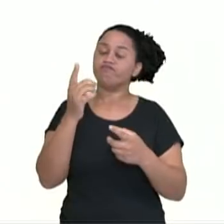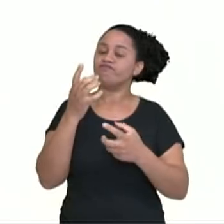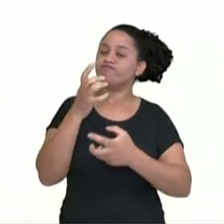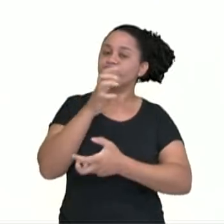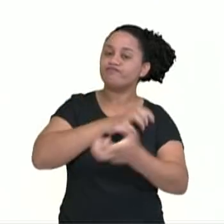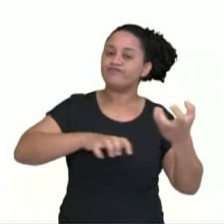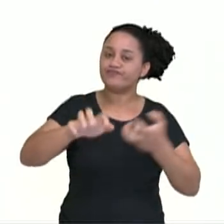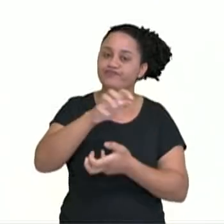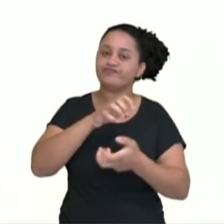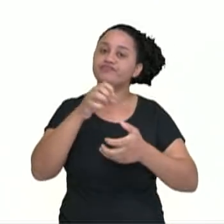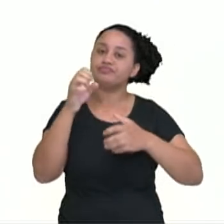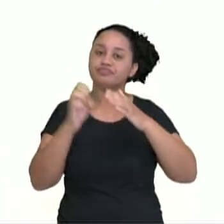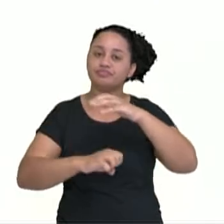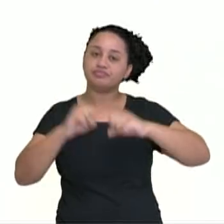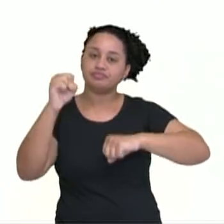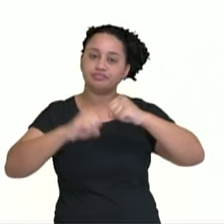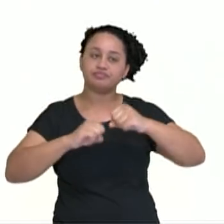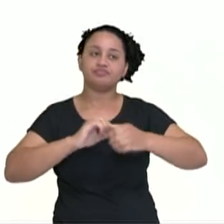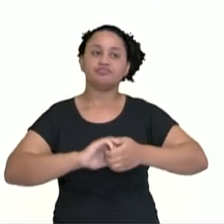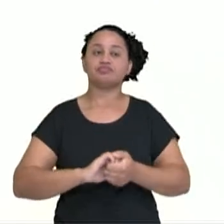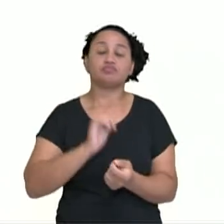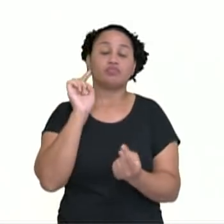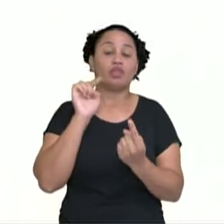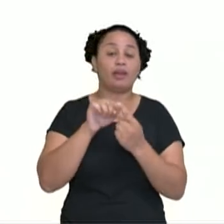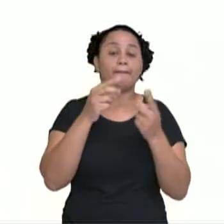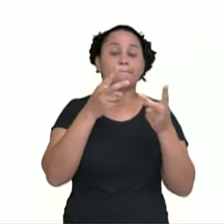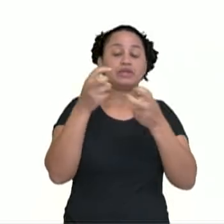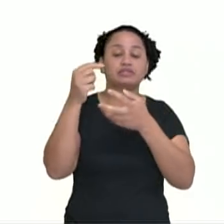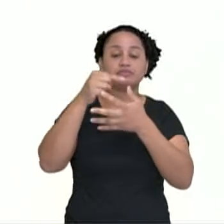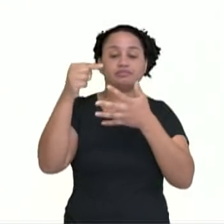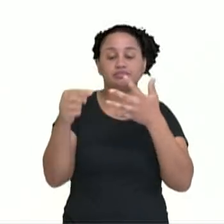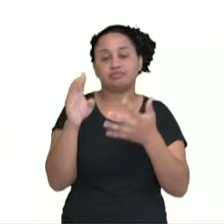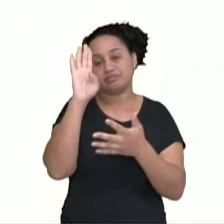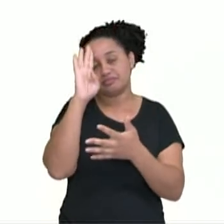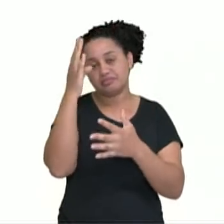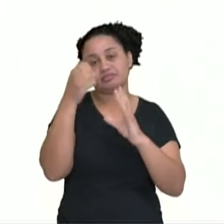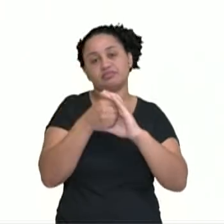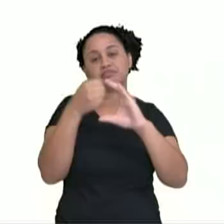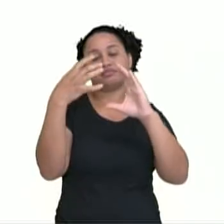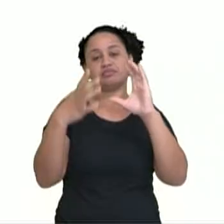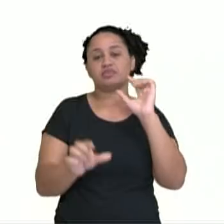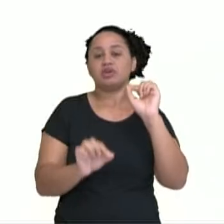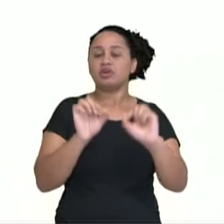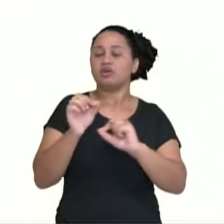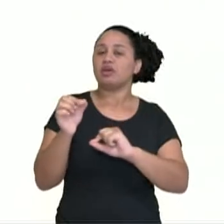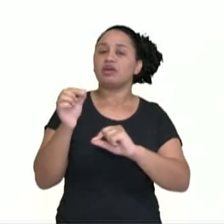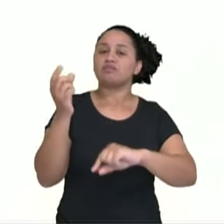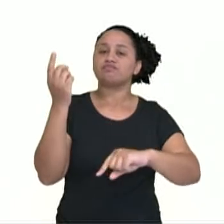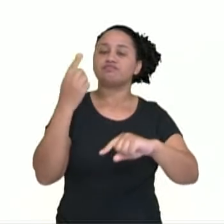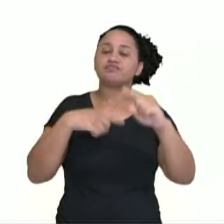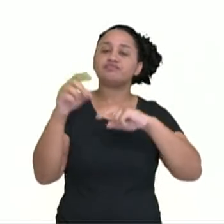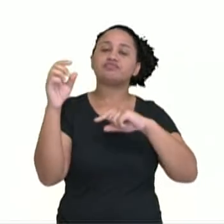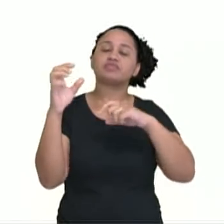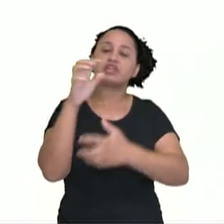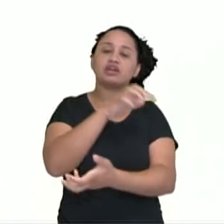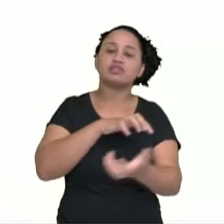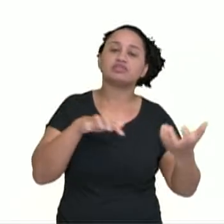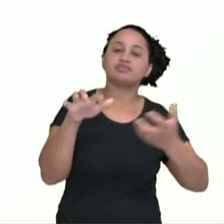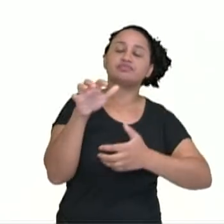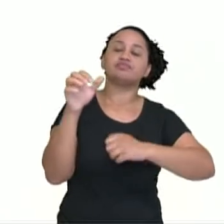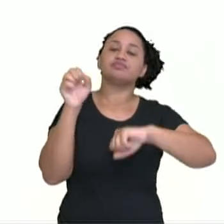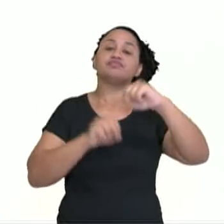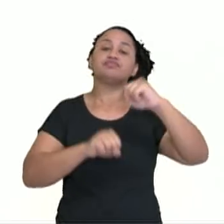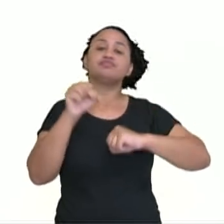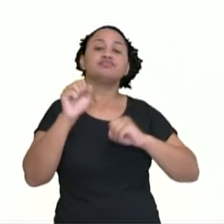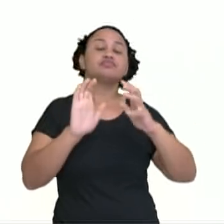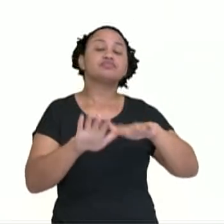O objetivo é identificar as principais características da Revolução Industrial, ou seja, é